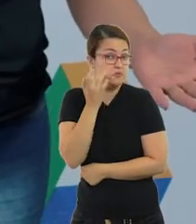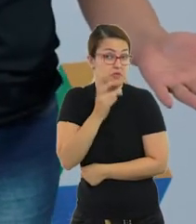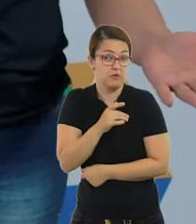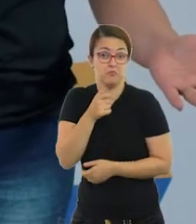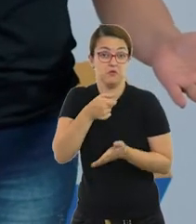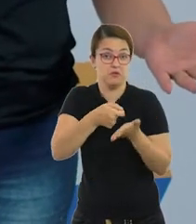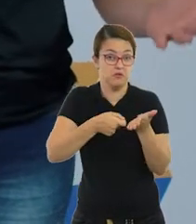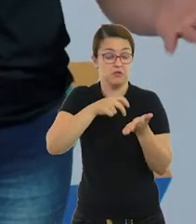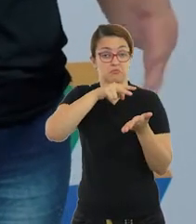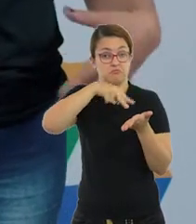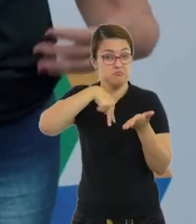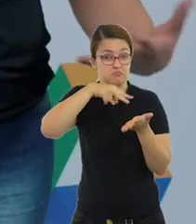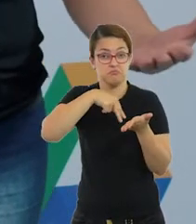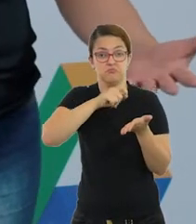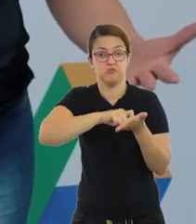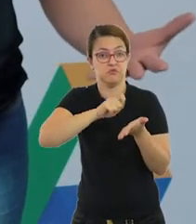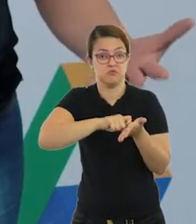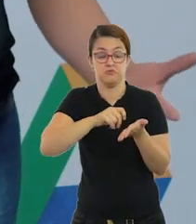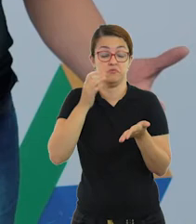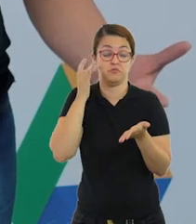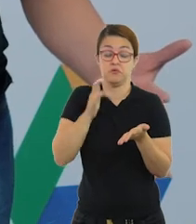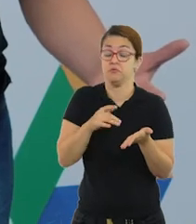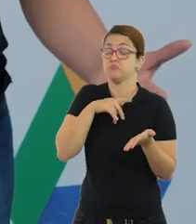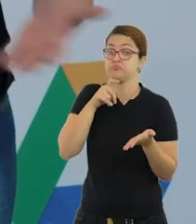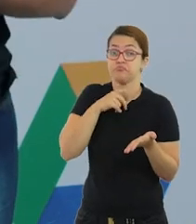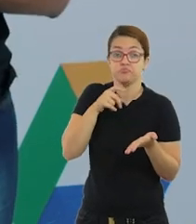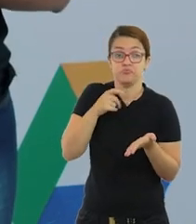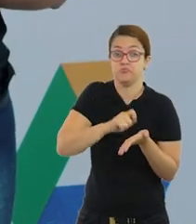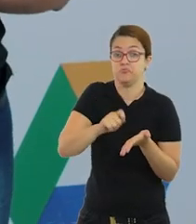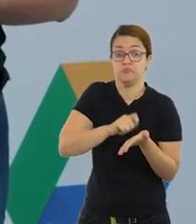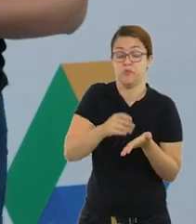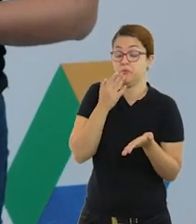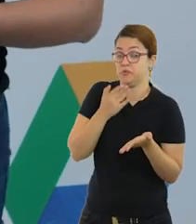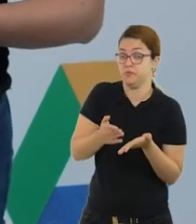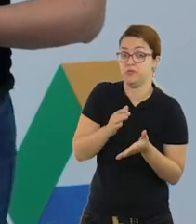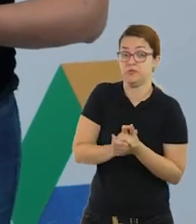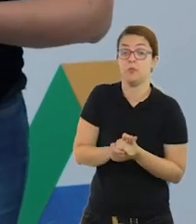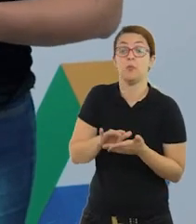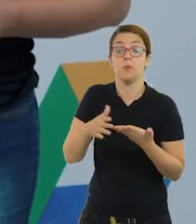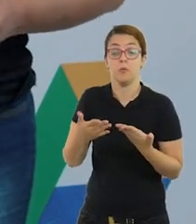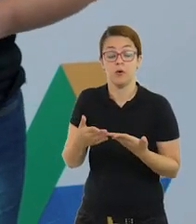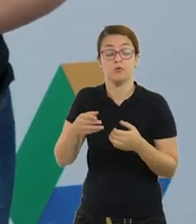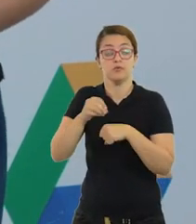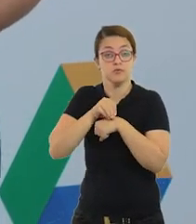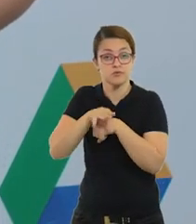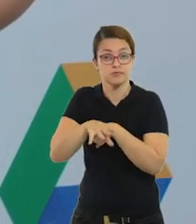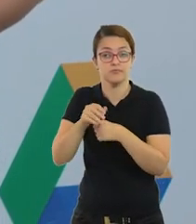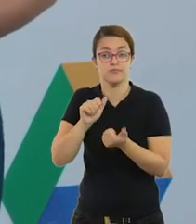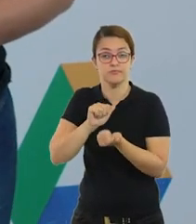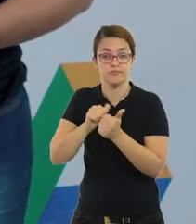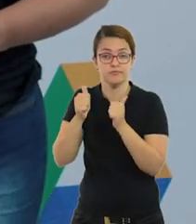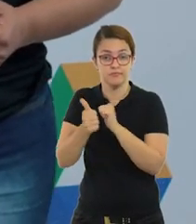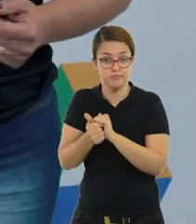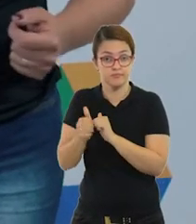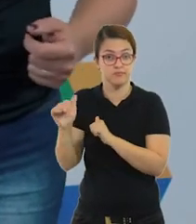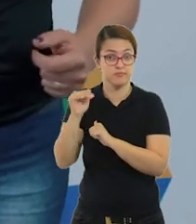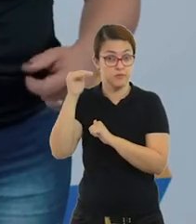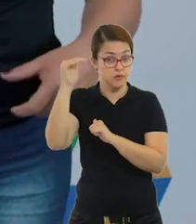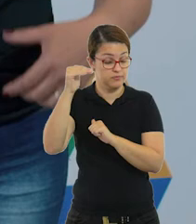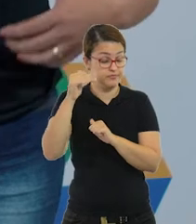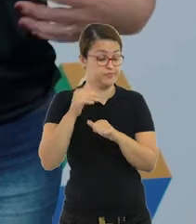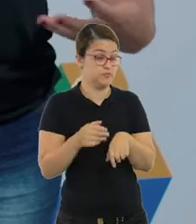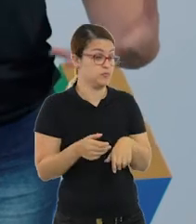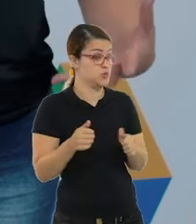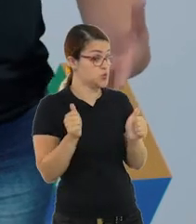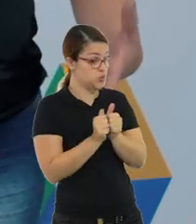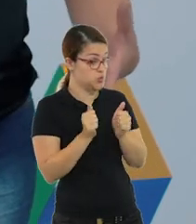ser alfabetizada. Então ela não vai conseguir fazer esse relato escrito como a professora pede. Qual é a nossa sugestão? O adulto